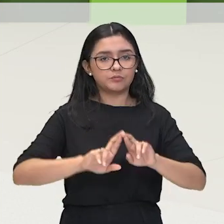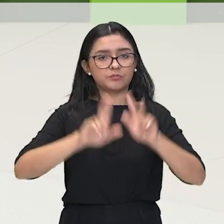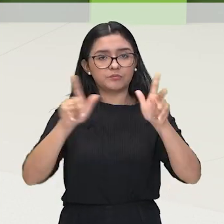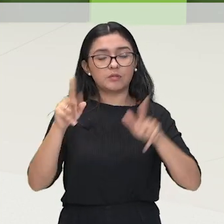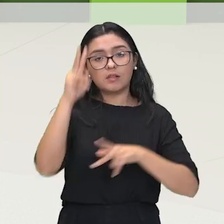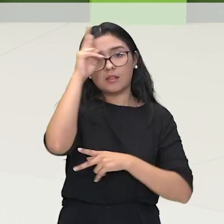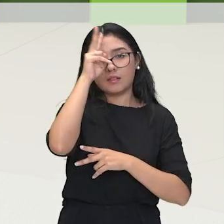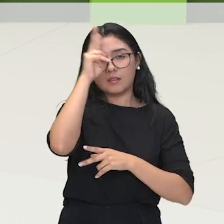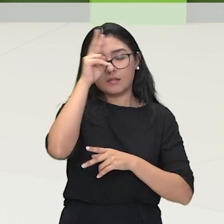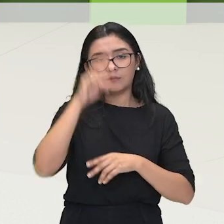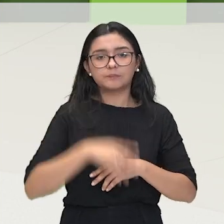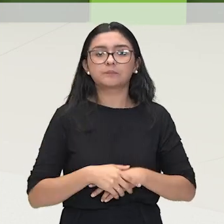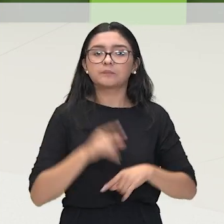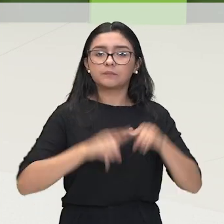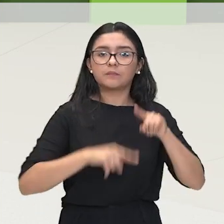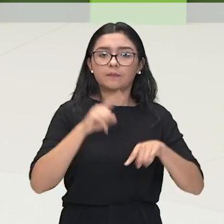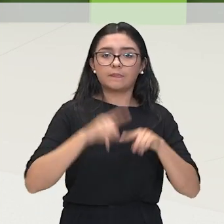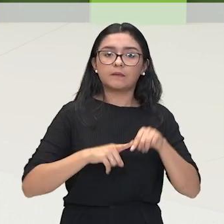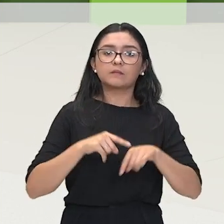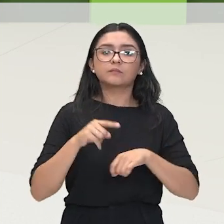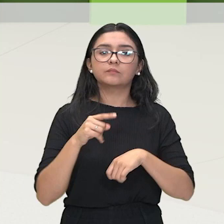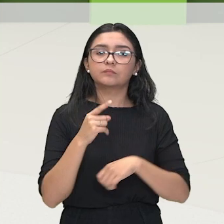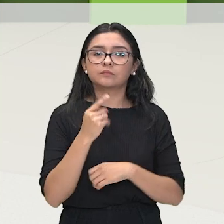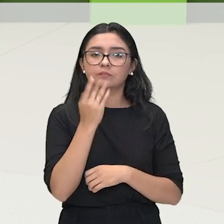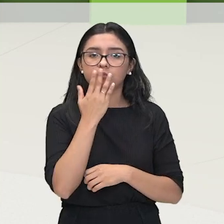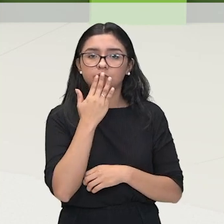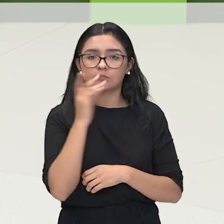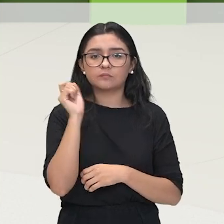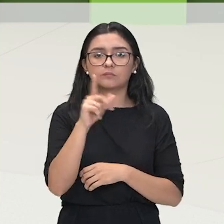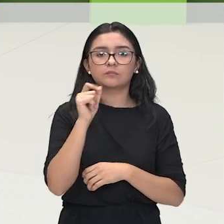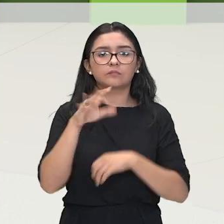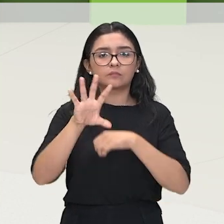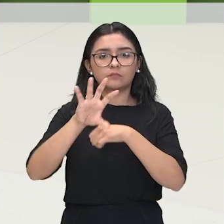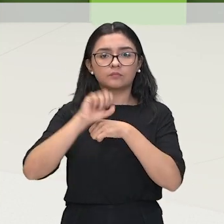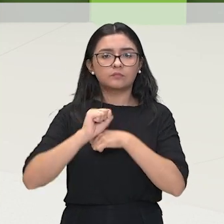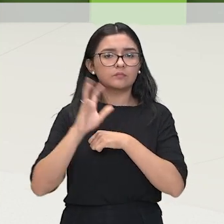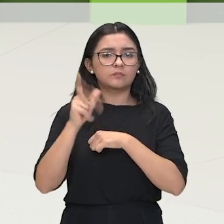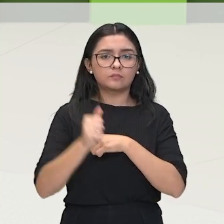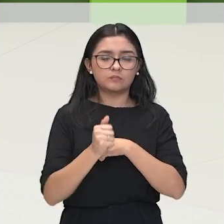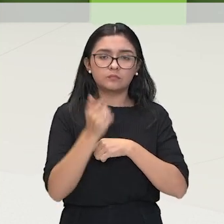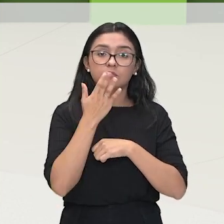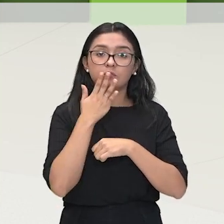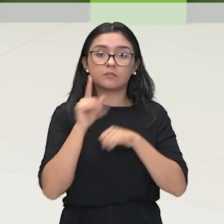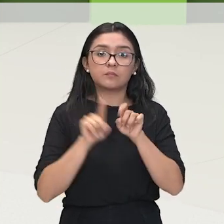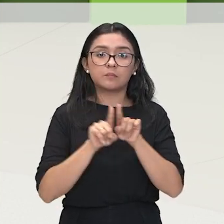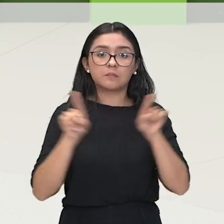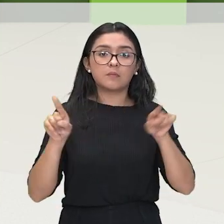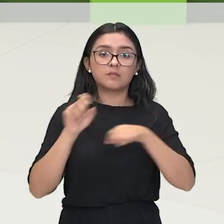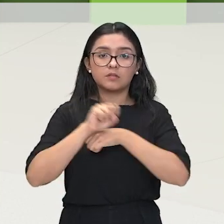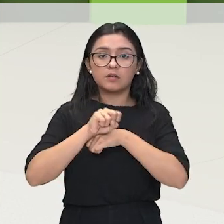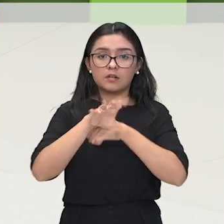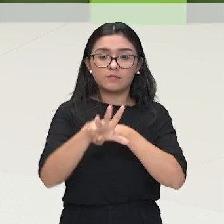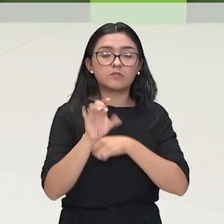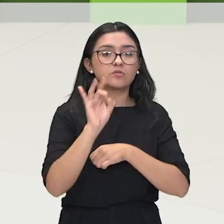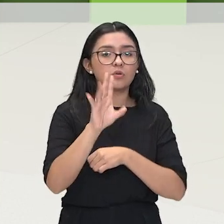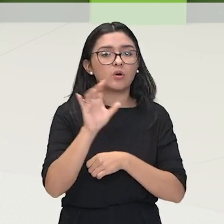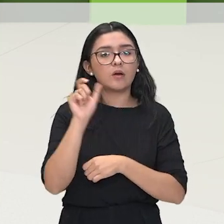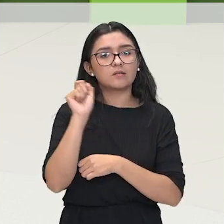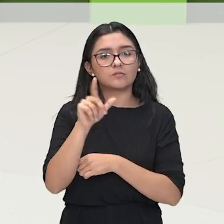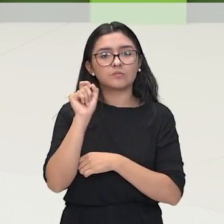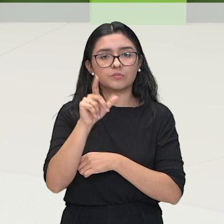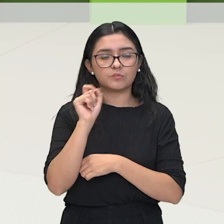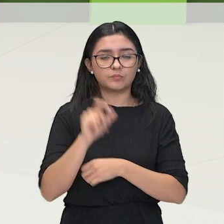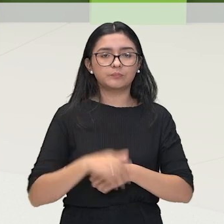um objeto é da cor azul porque ele absorve todas as outras cores, mas reflete somente o azul.